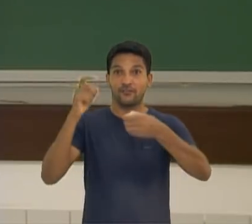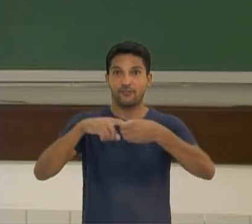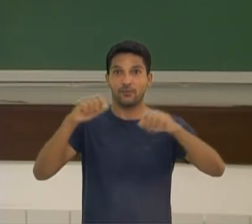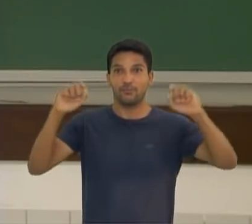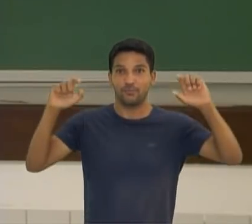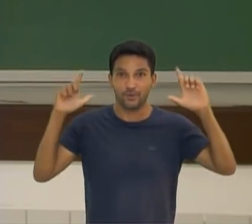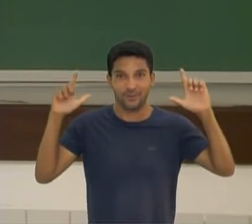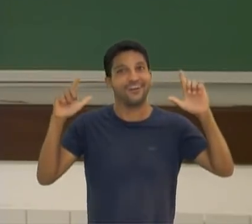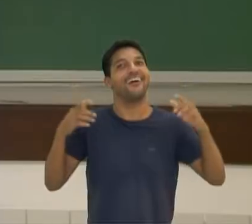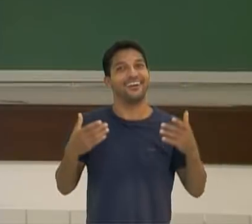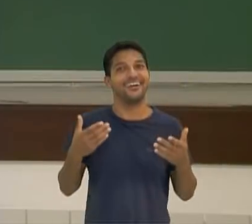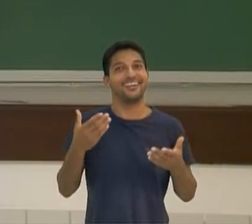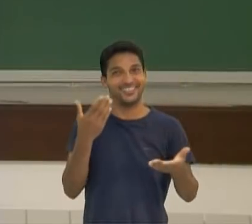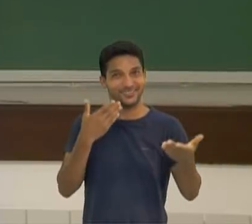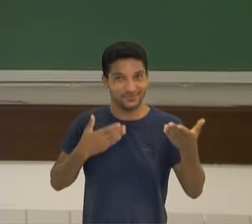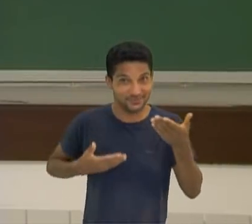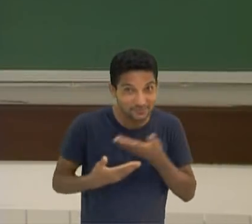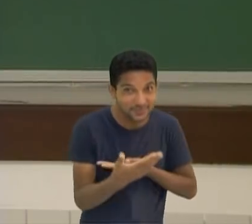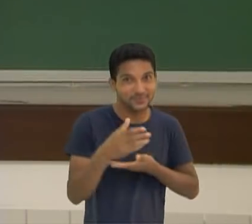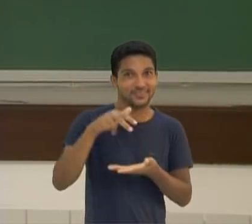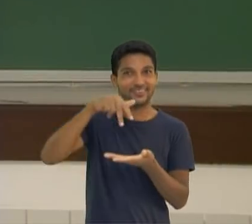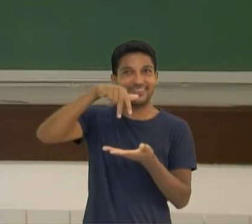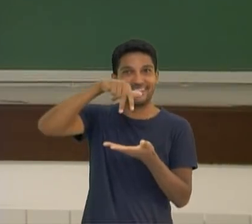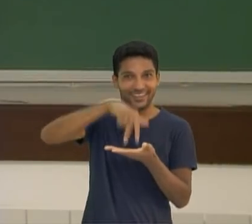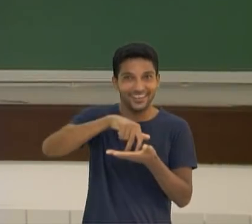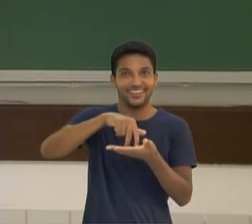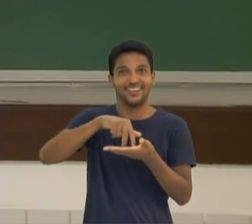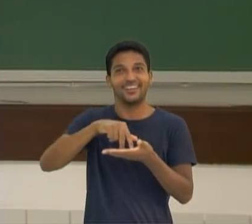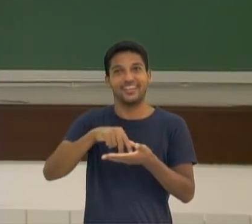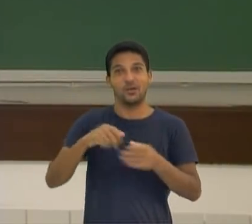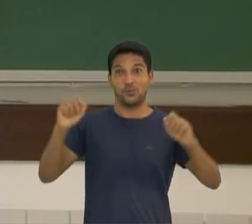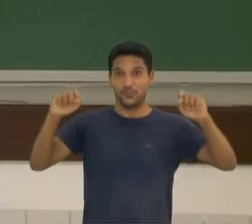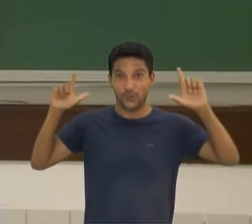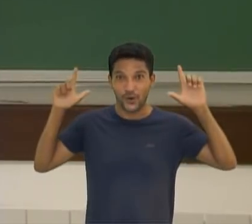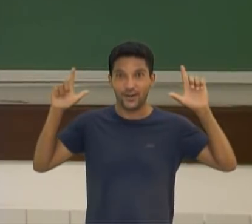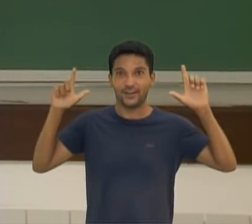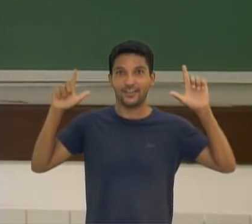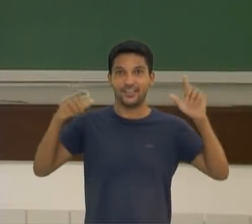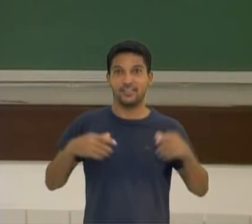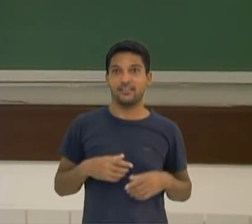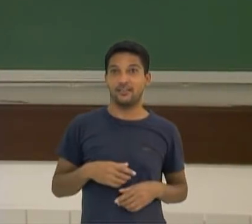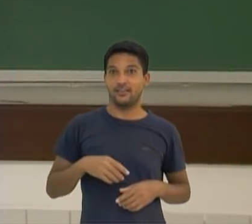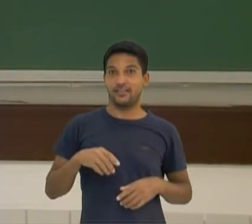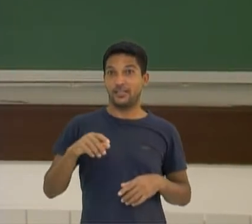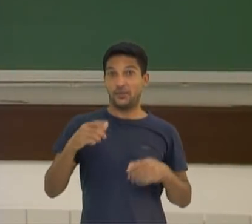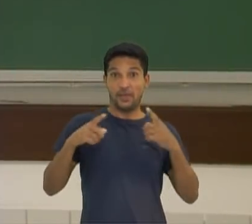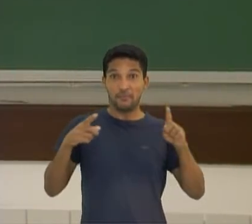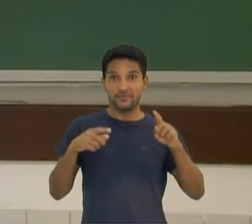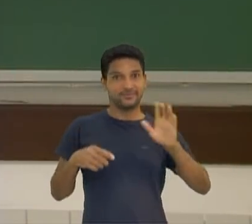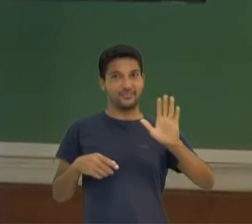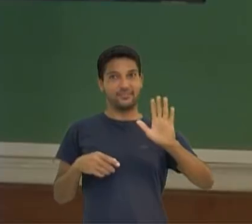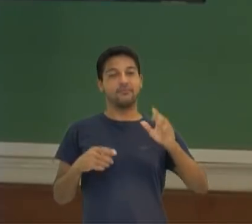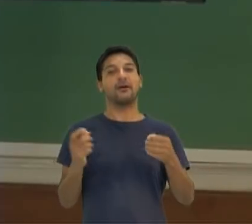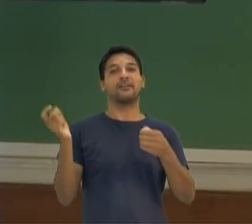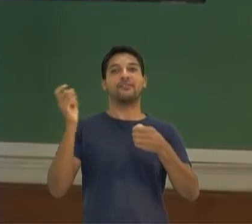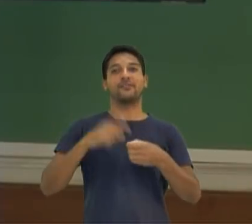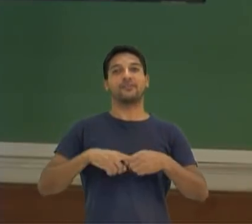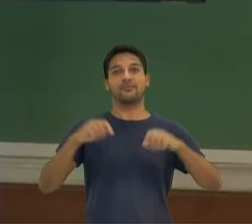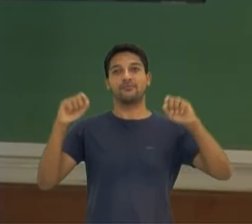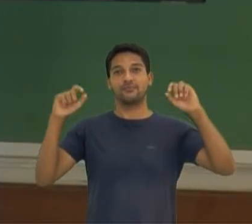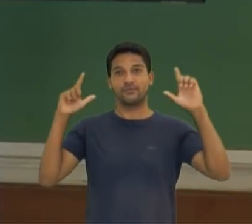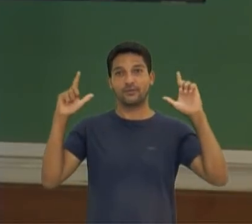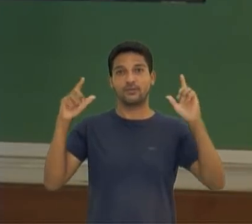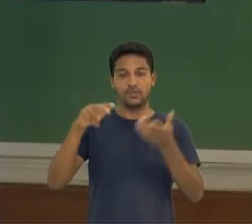Voltamos, galera! É, agora eu tô aqui em evidência, né? Não é a música, beleza? Mas voltamos aqui para a